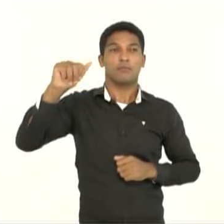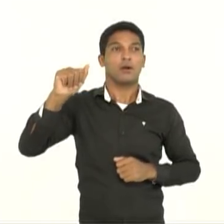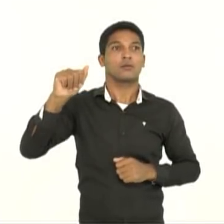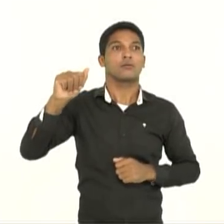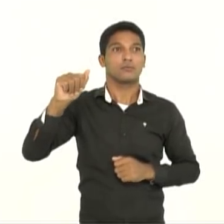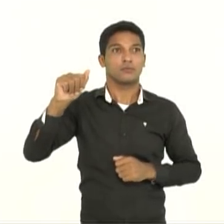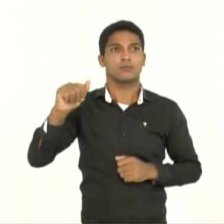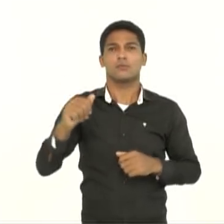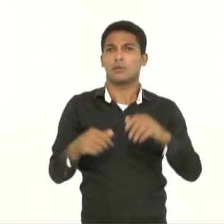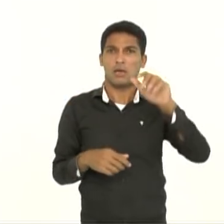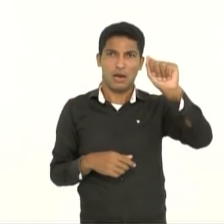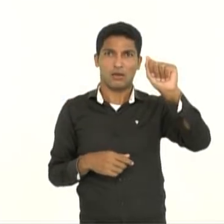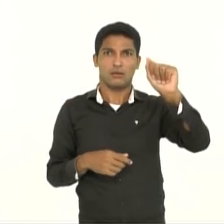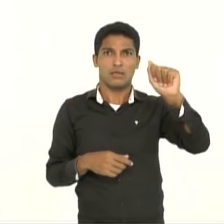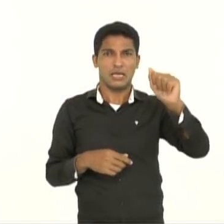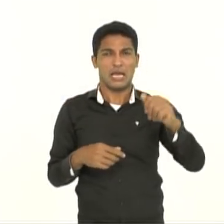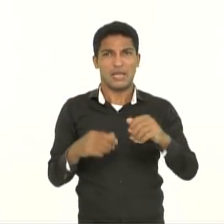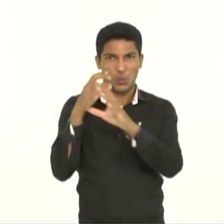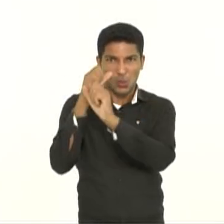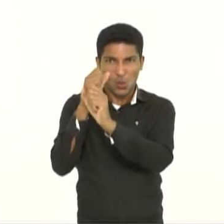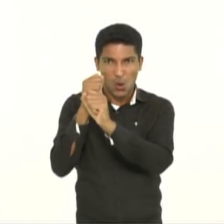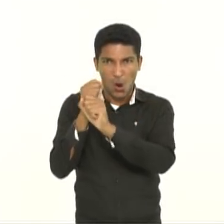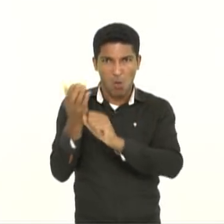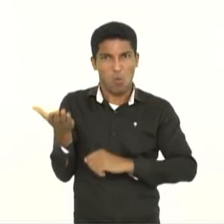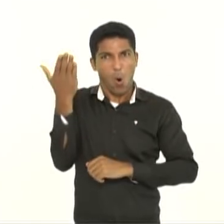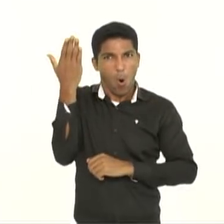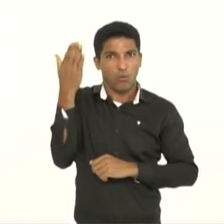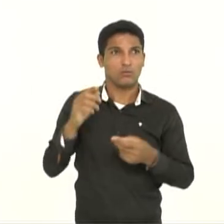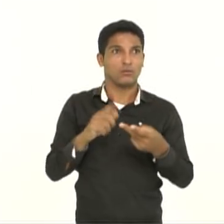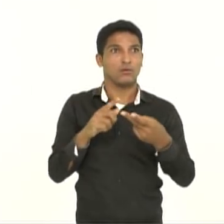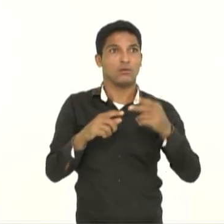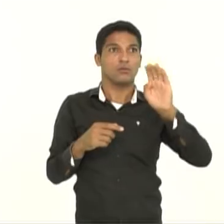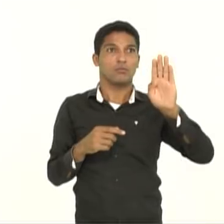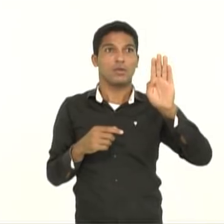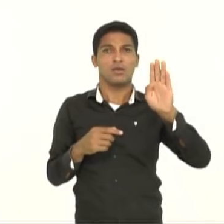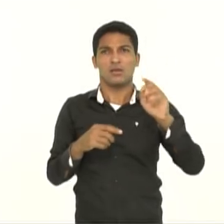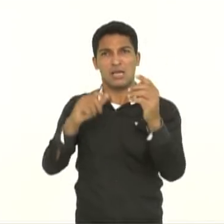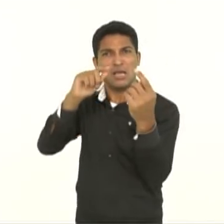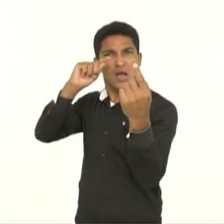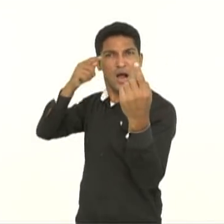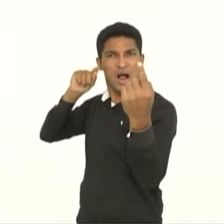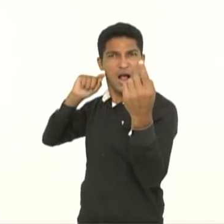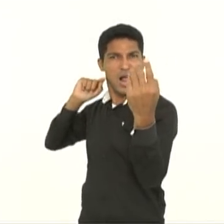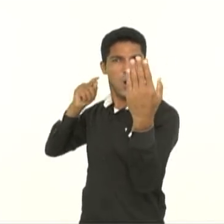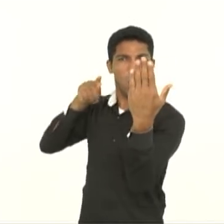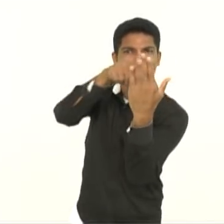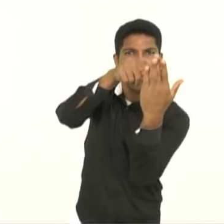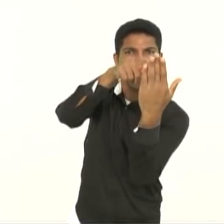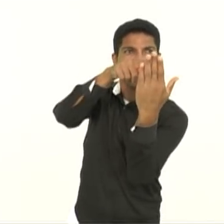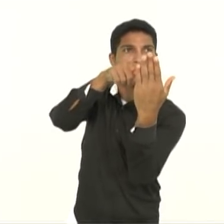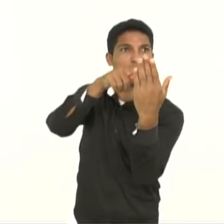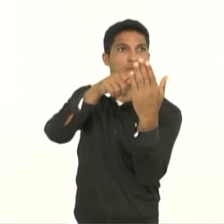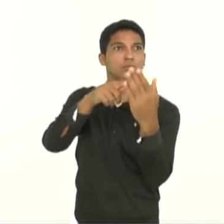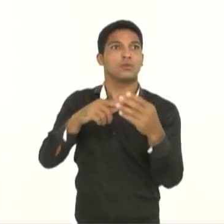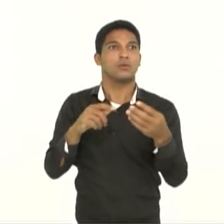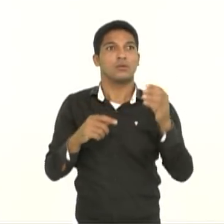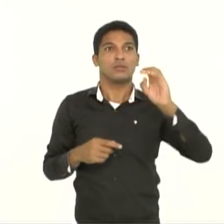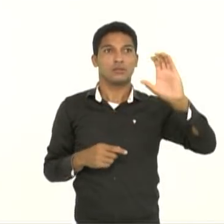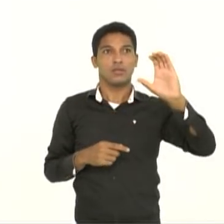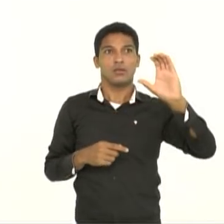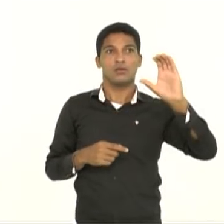mais pontos. Alternativa B, acertar um alvo. Alternativa C, estabelecer uma marca. Ou alternativa